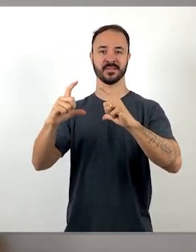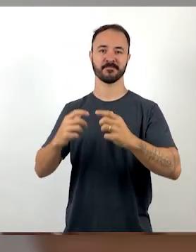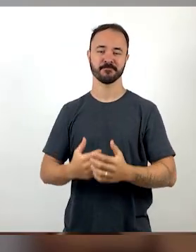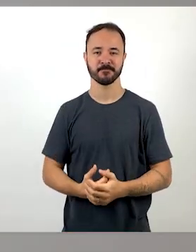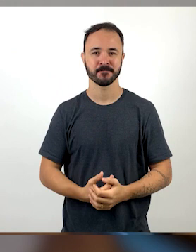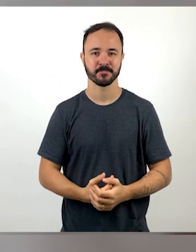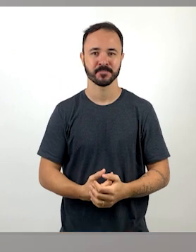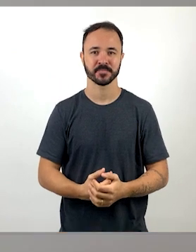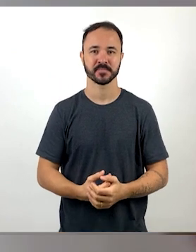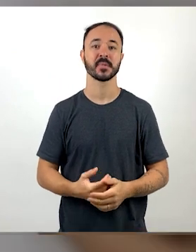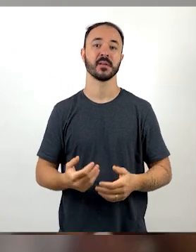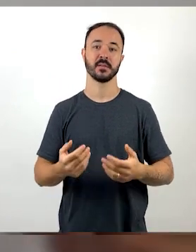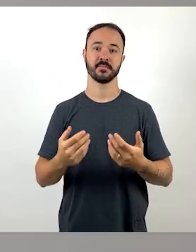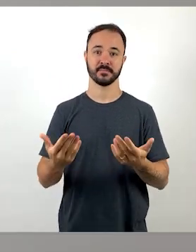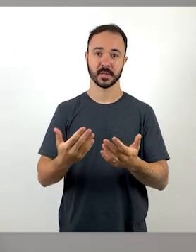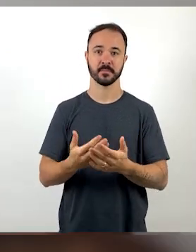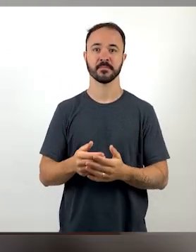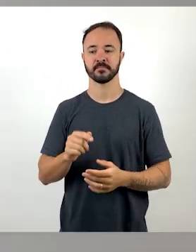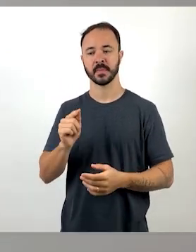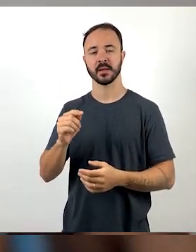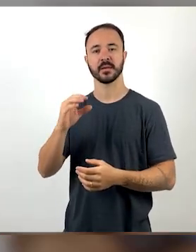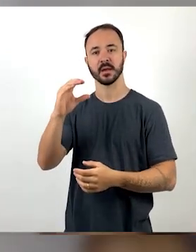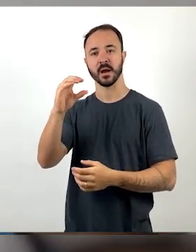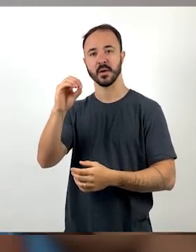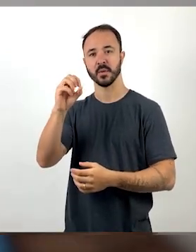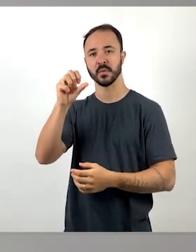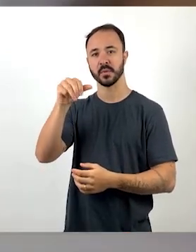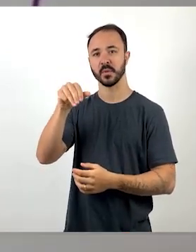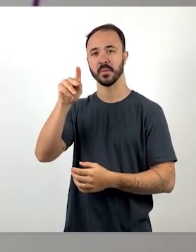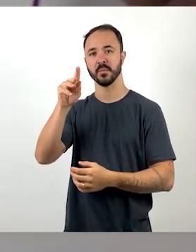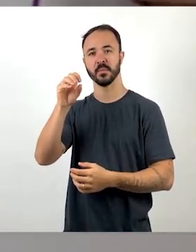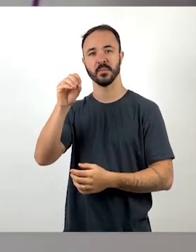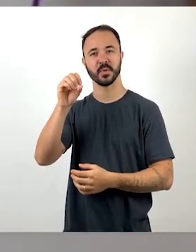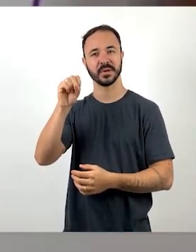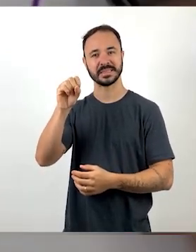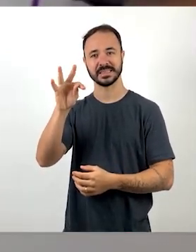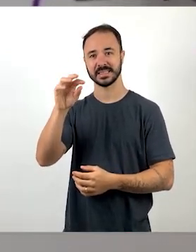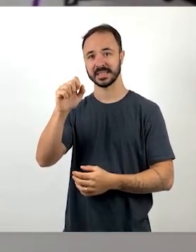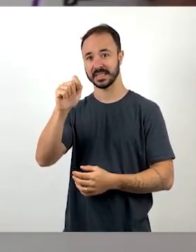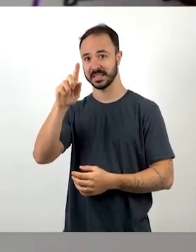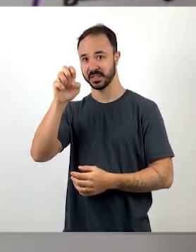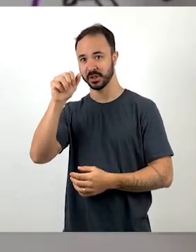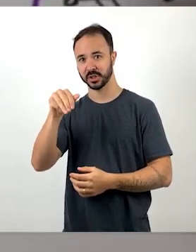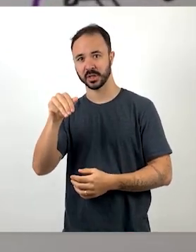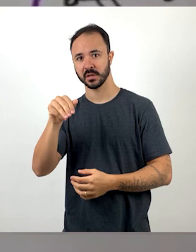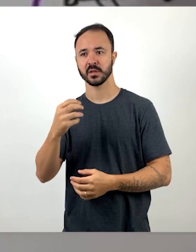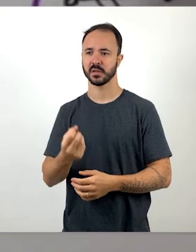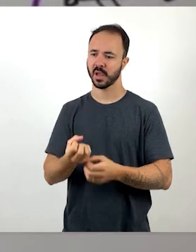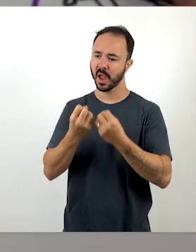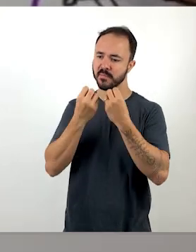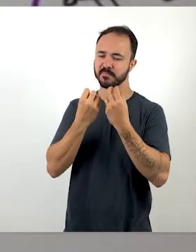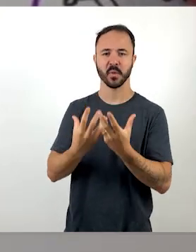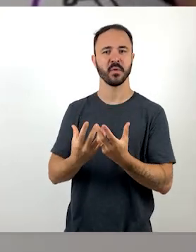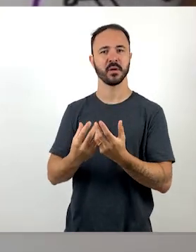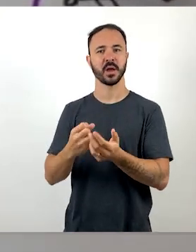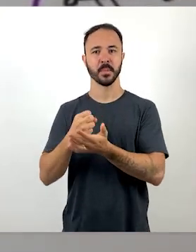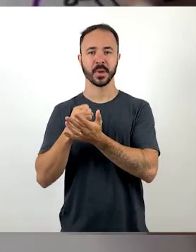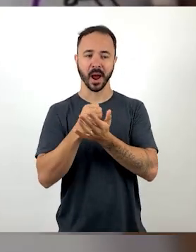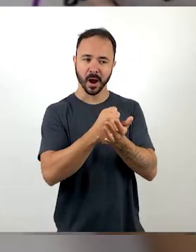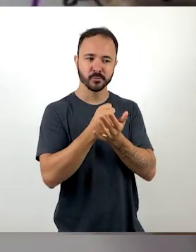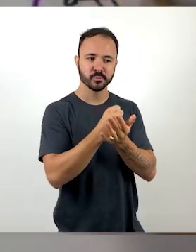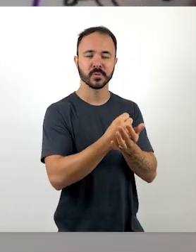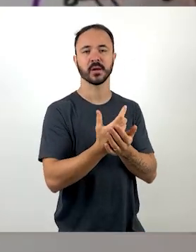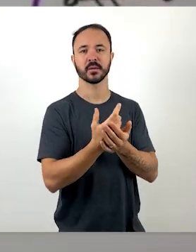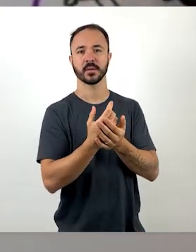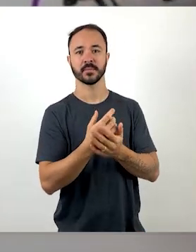e contribuir para o meio ambiente. A compostagem é a maneira mais sustentável de fazer a reciclagem do lixo orgânico. A vantagem da